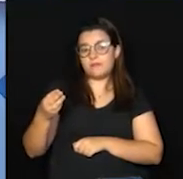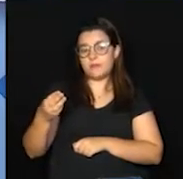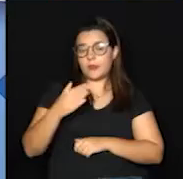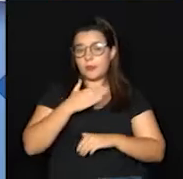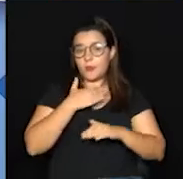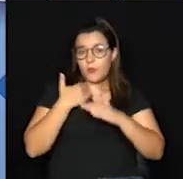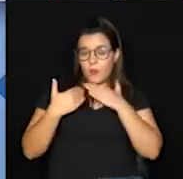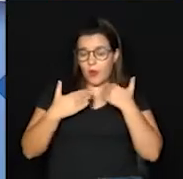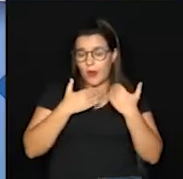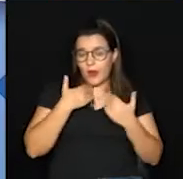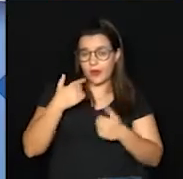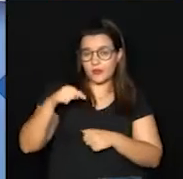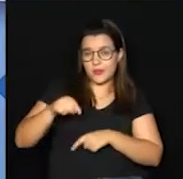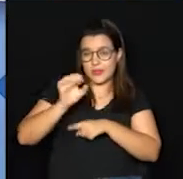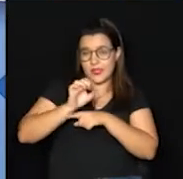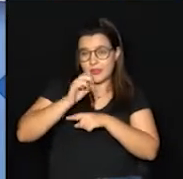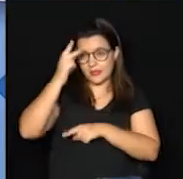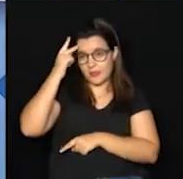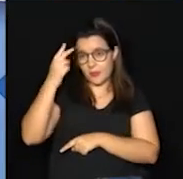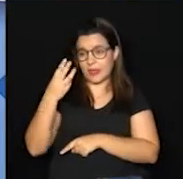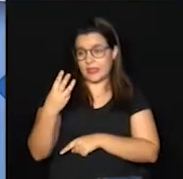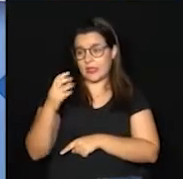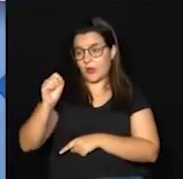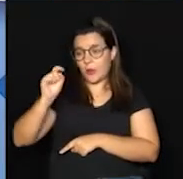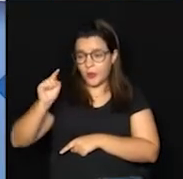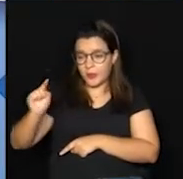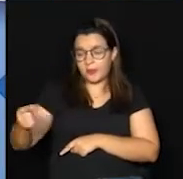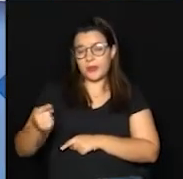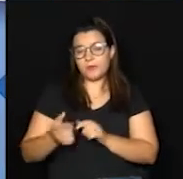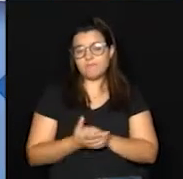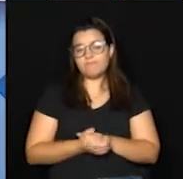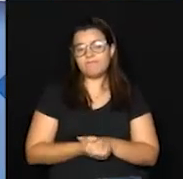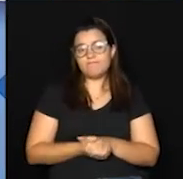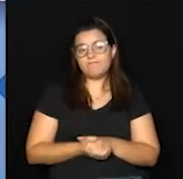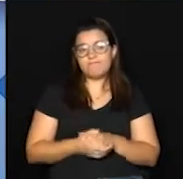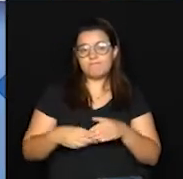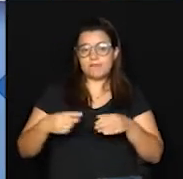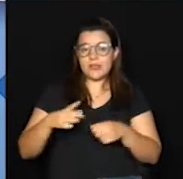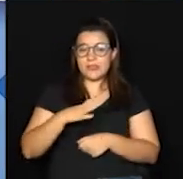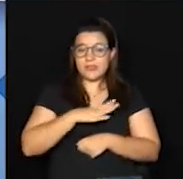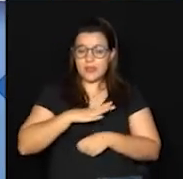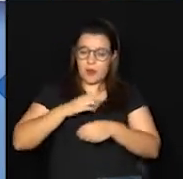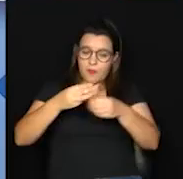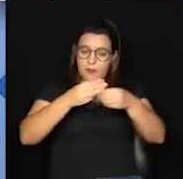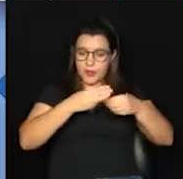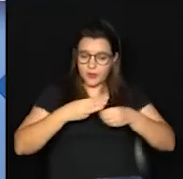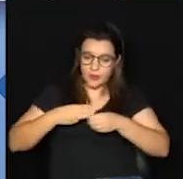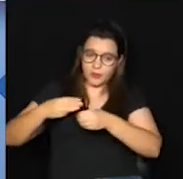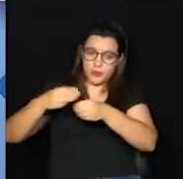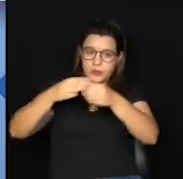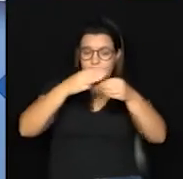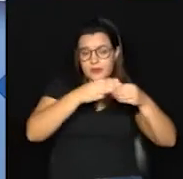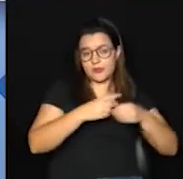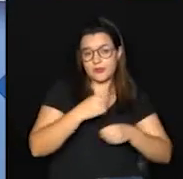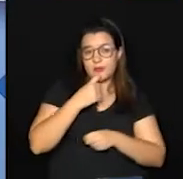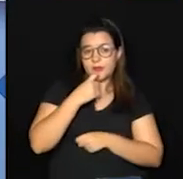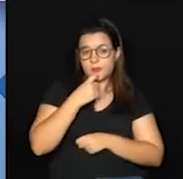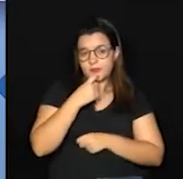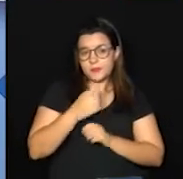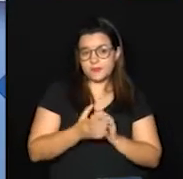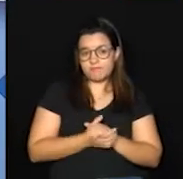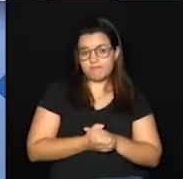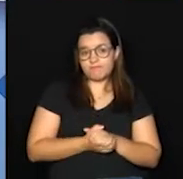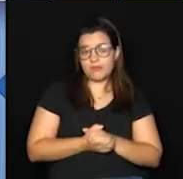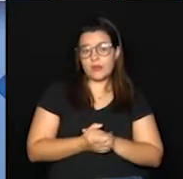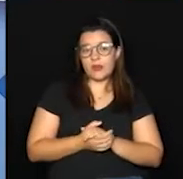de 38.020 casos. Aqui na região metropolitana, lembrando que no caso de Campinas, a última atualização foi feita